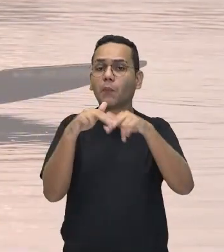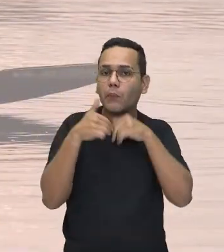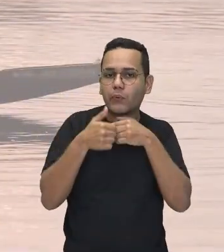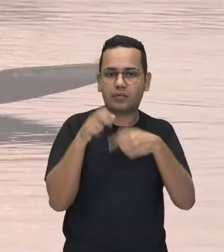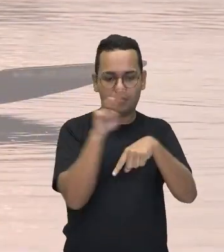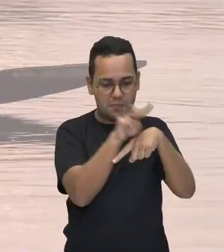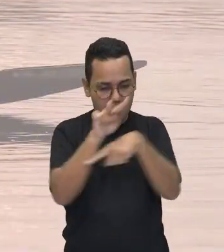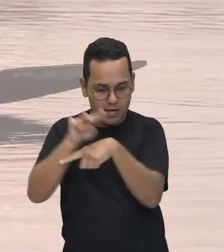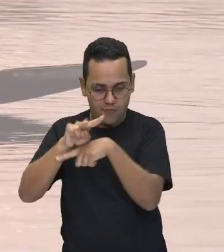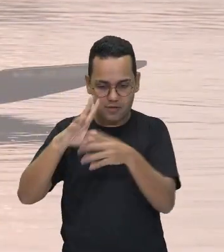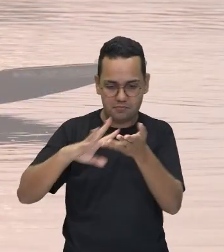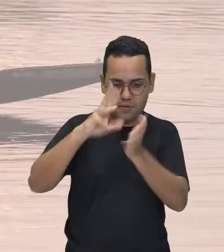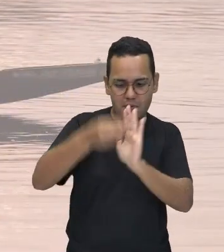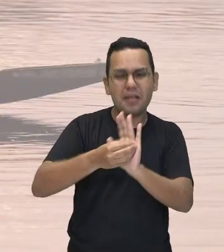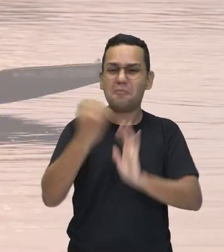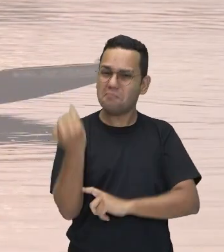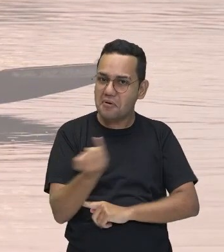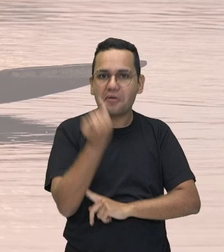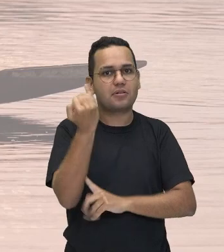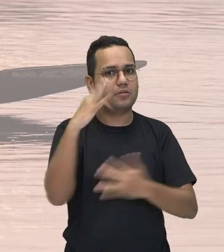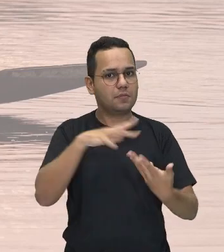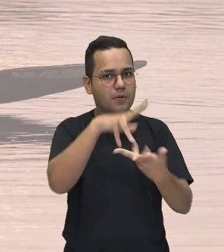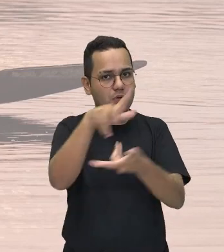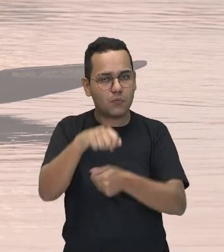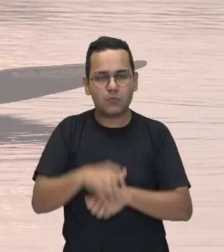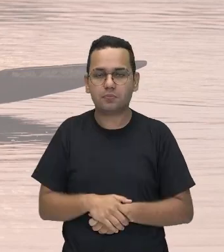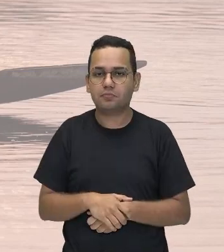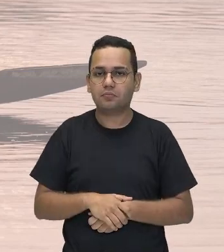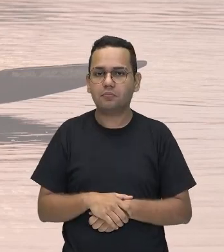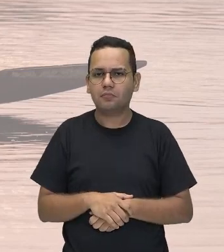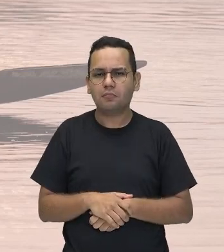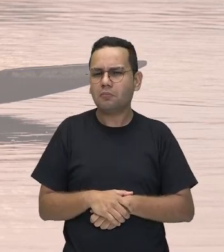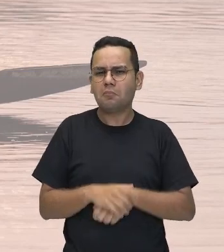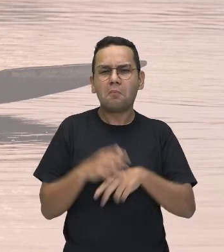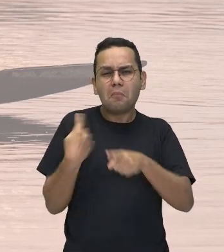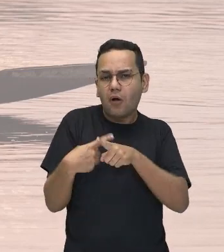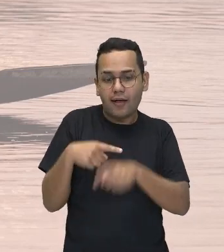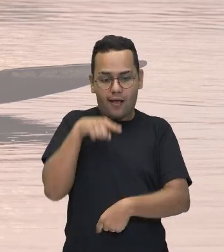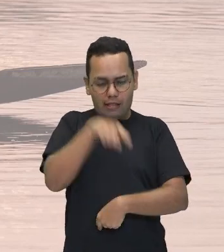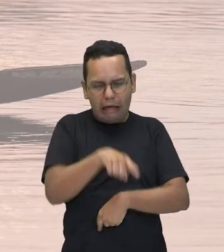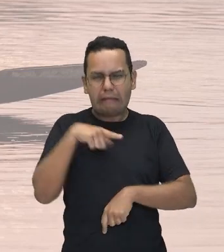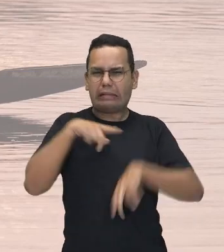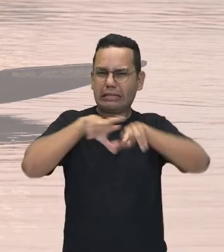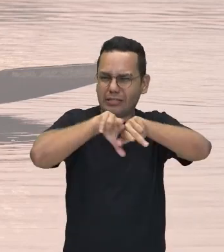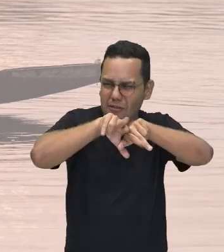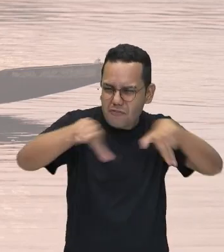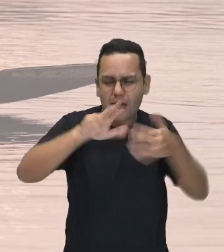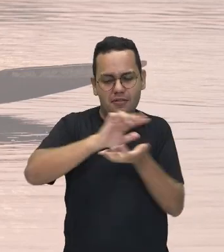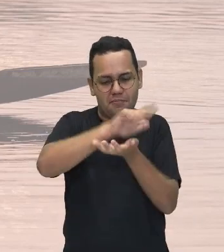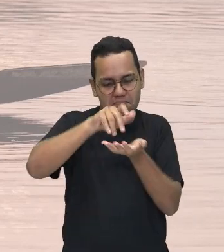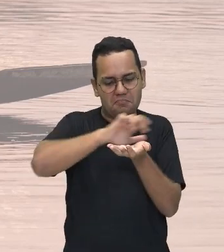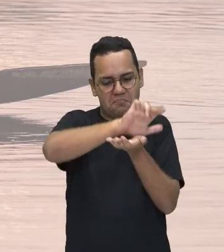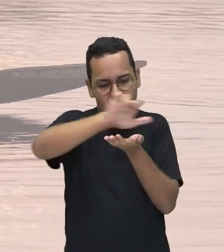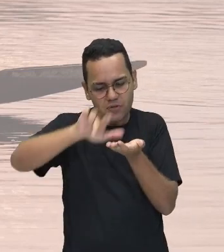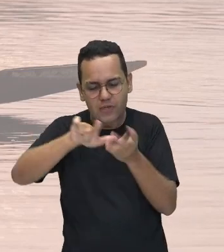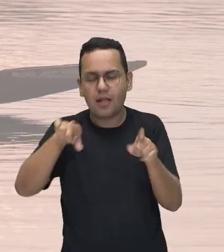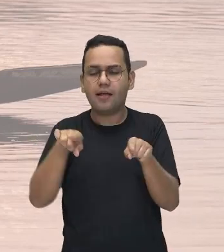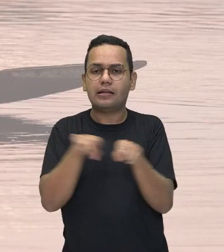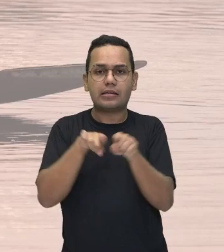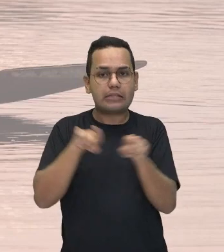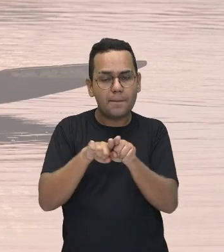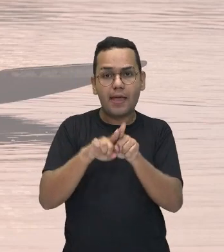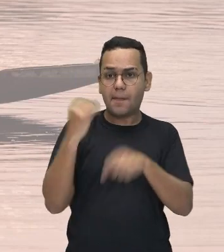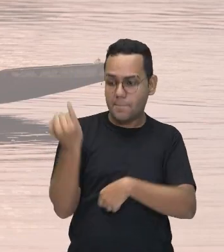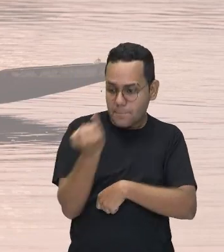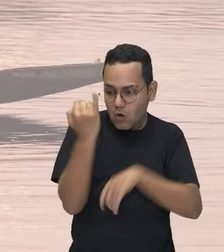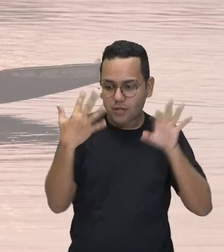é crucial para o planeta. Sua rica biodiversidade, seus recursos hídricos e sua importância para o clima